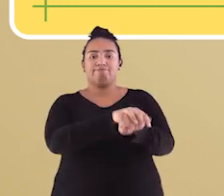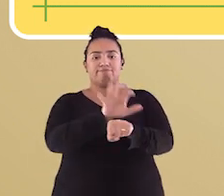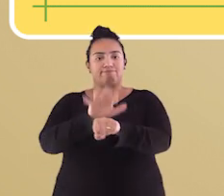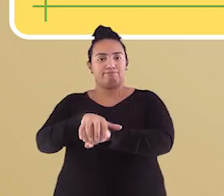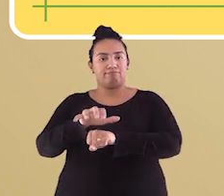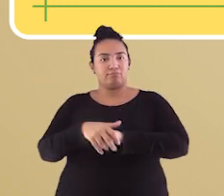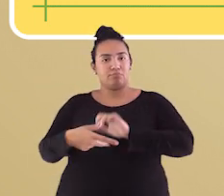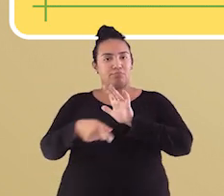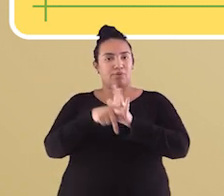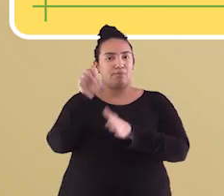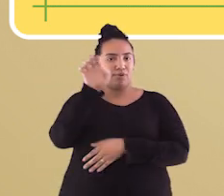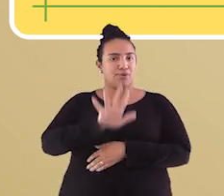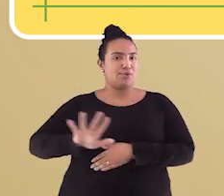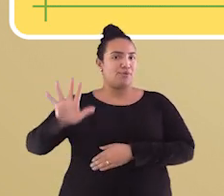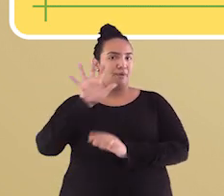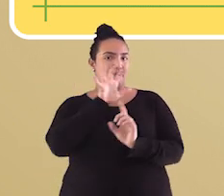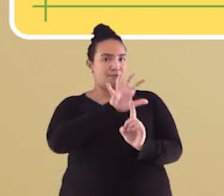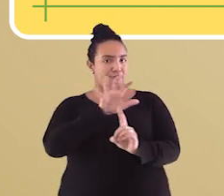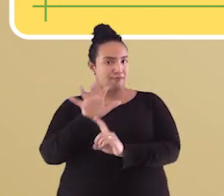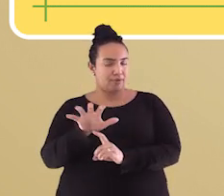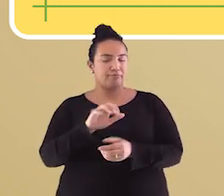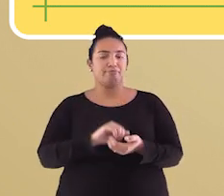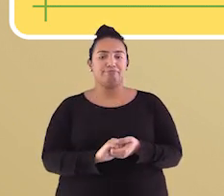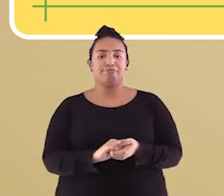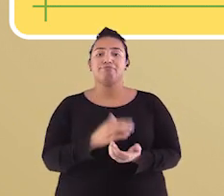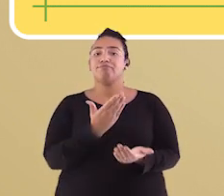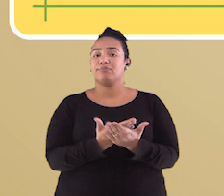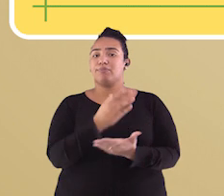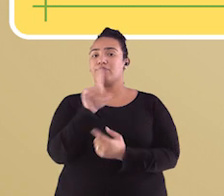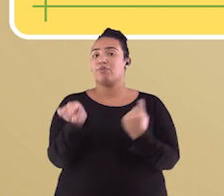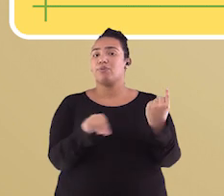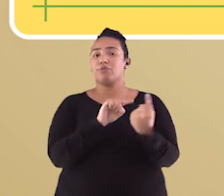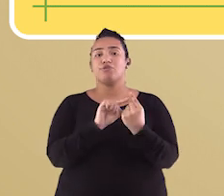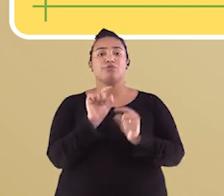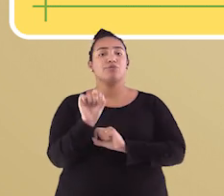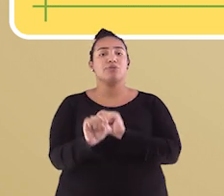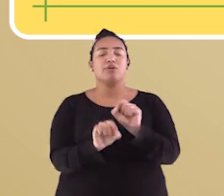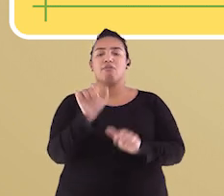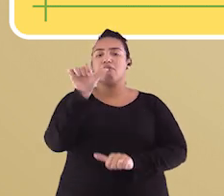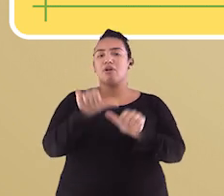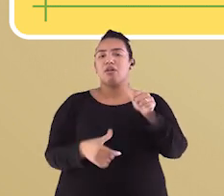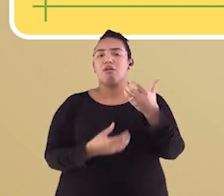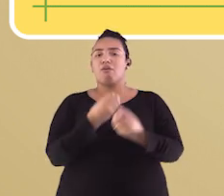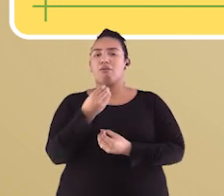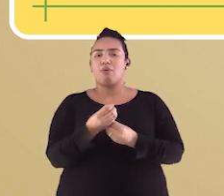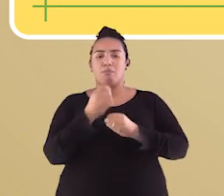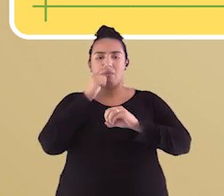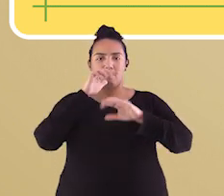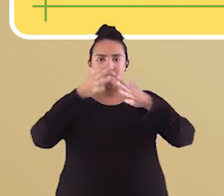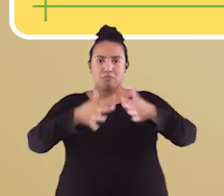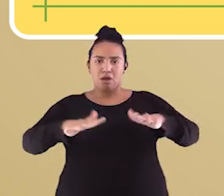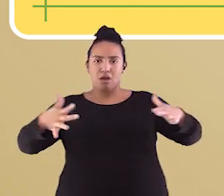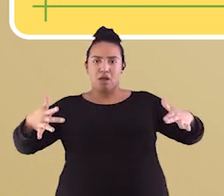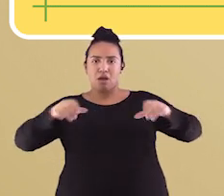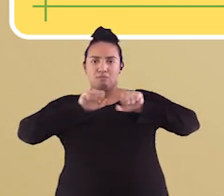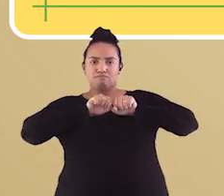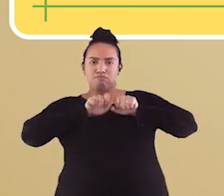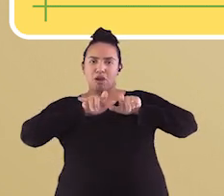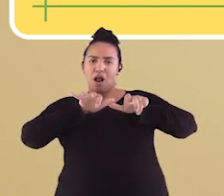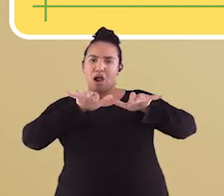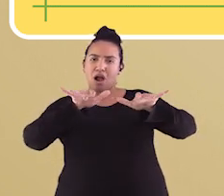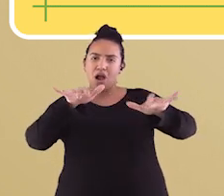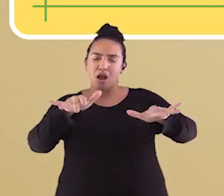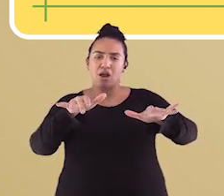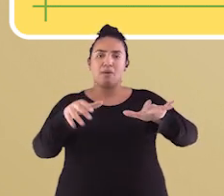potências europeias, tendo como objetivo da aula analisar o processo de expansão marítima e colonial do continente